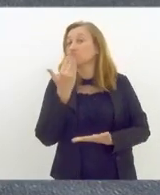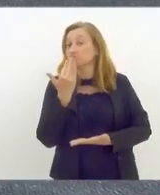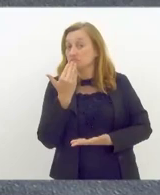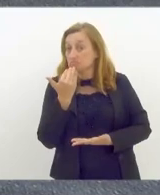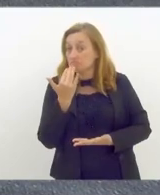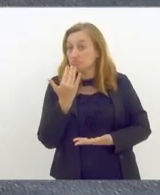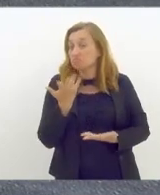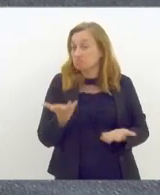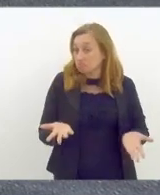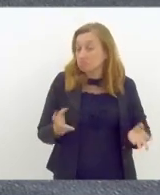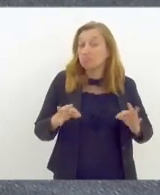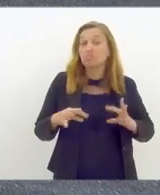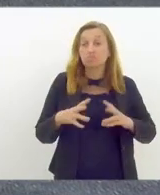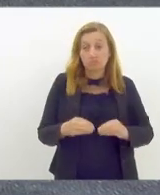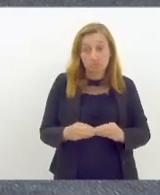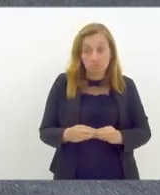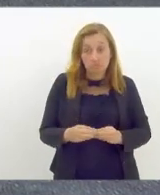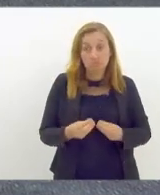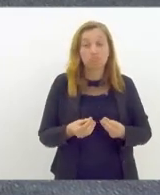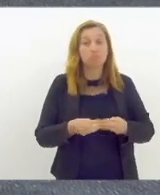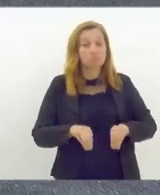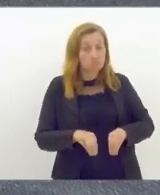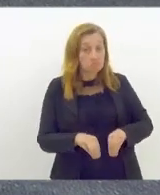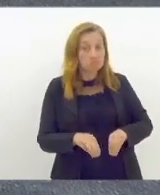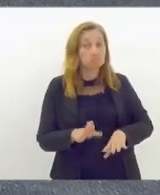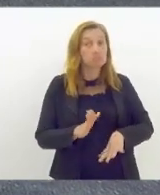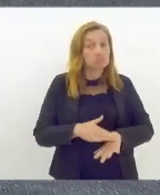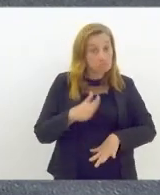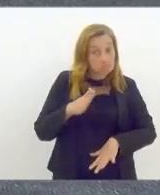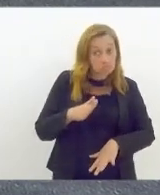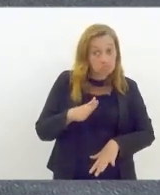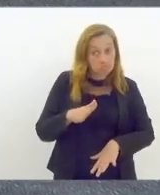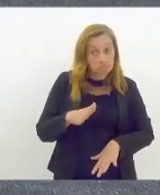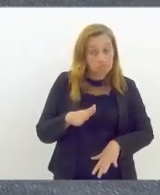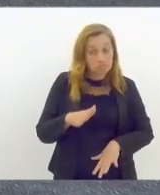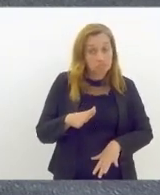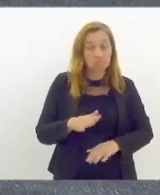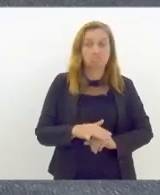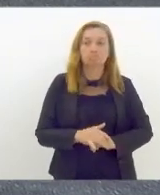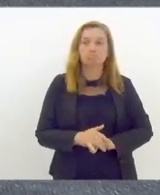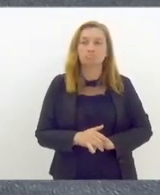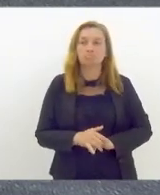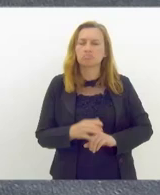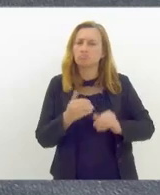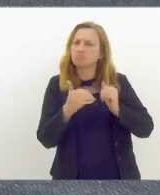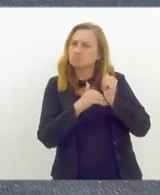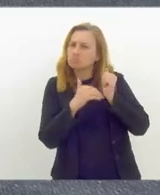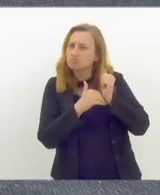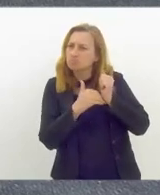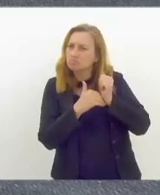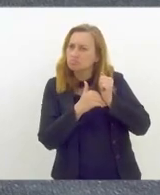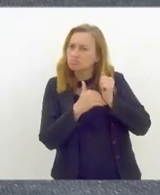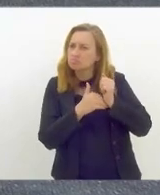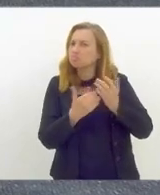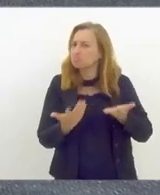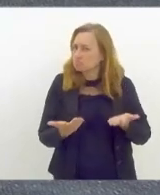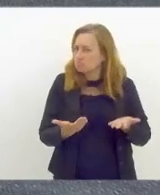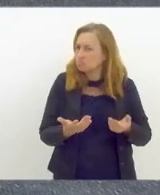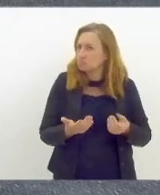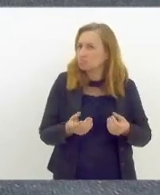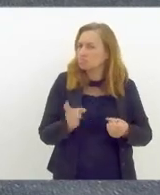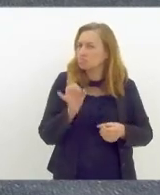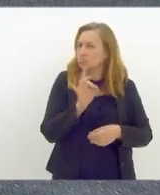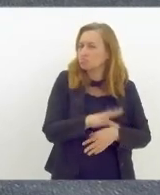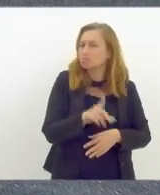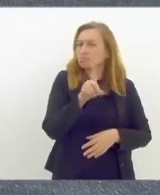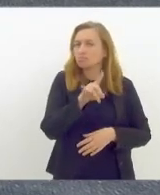restaurantes universitários, tudo isso fica comprometido e mais. Isso feito às escondidas, Renata. A Sorrelfa, no último dia